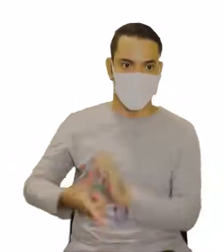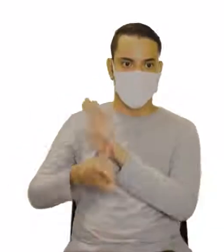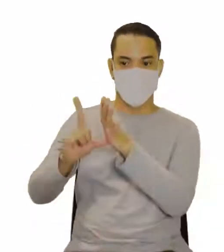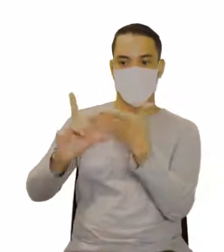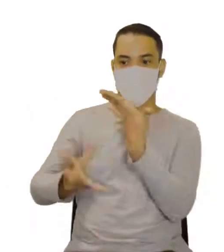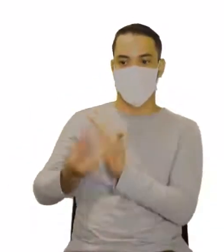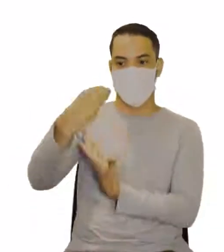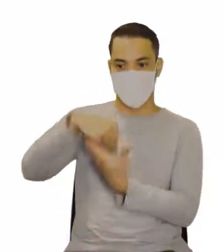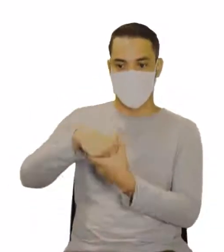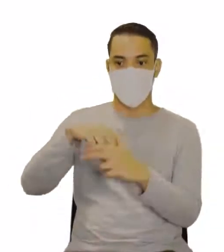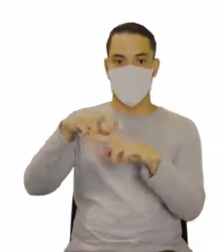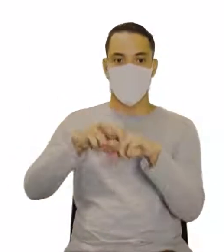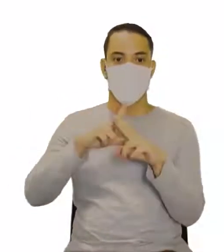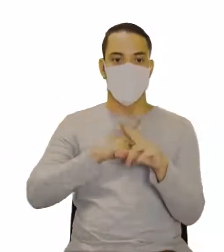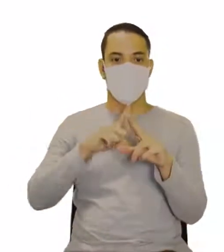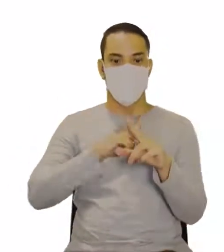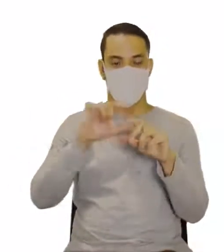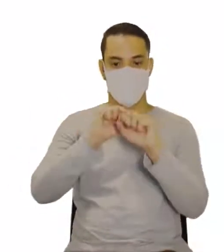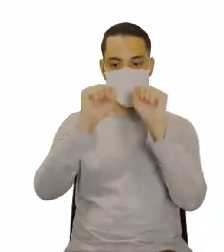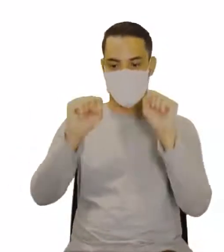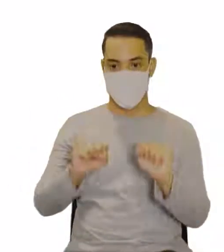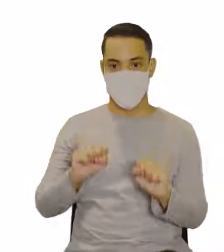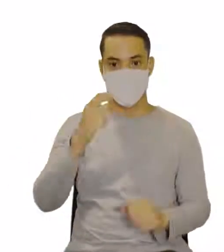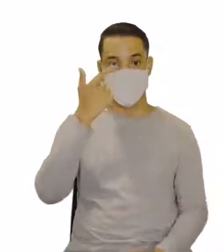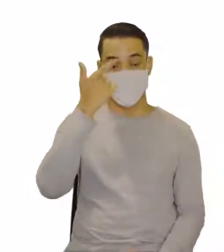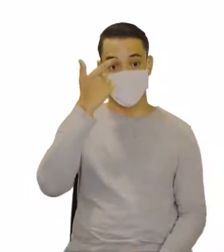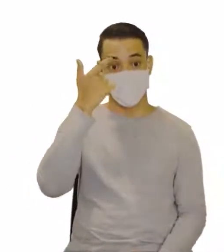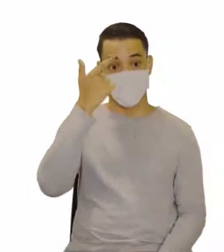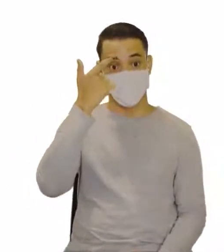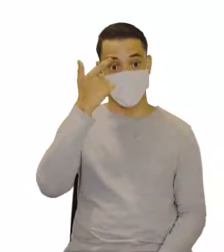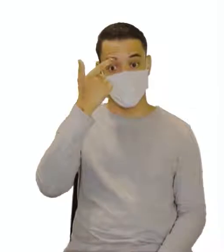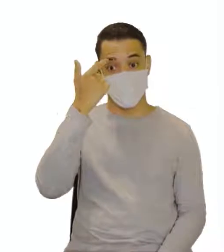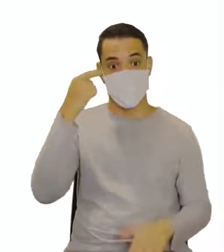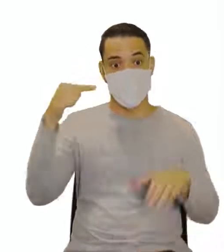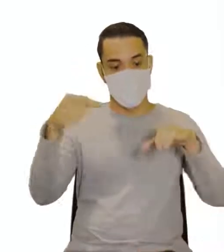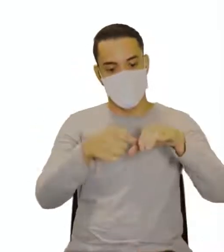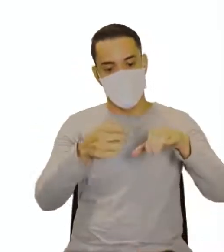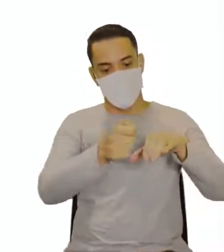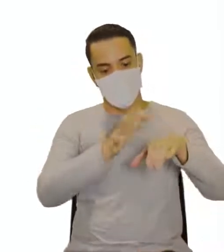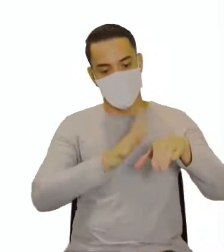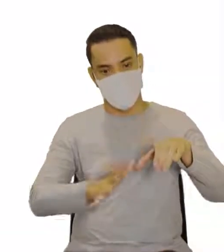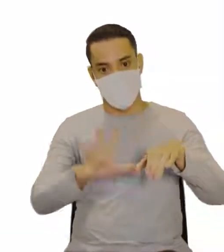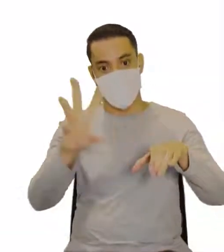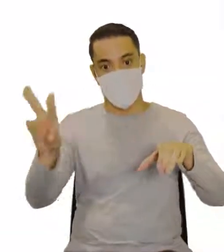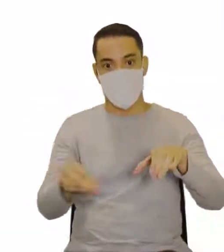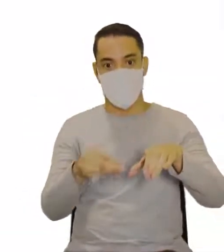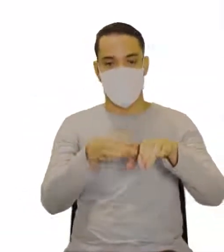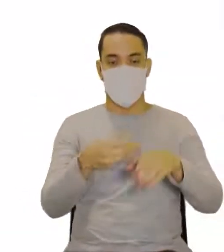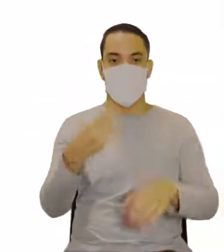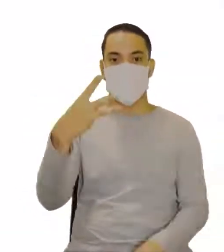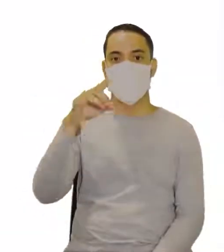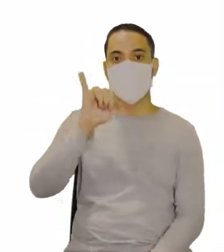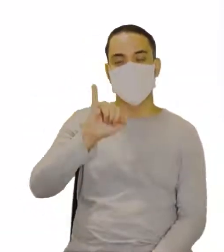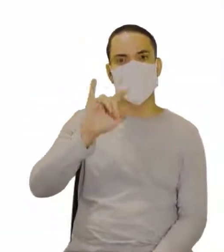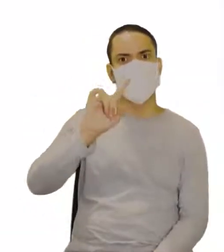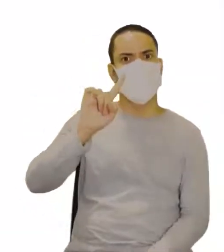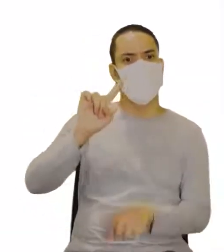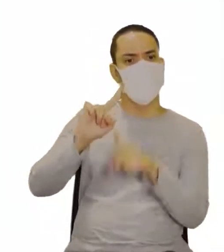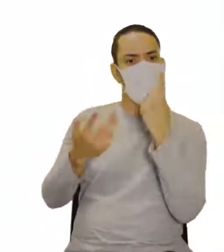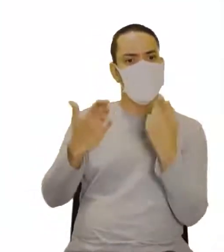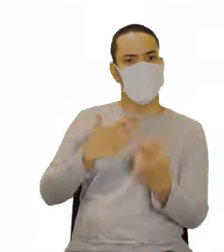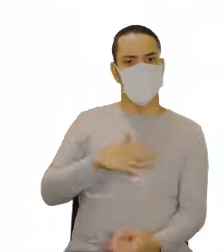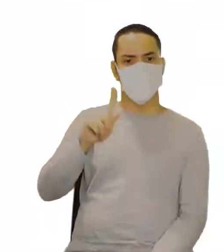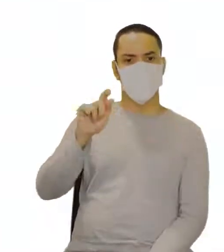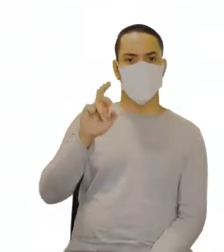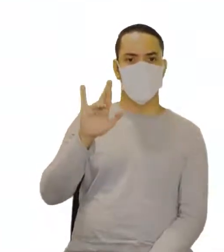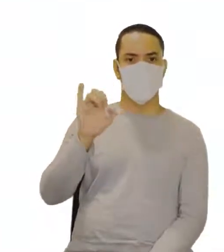gerador. Então, eu tenho um circuito lá, eu tenho que alimentar com uma corrente de 3I. Poxa, mas o meu gerador, ele fornece uma